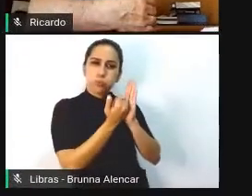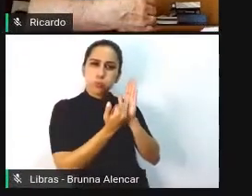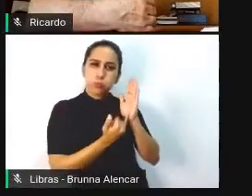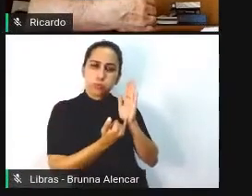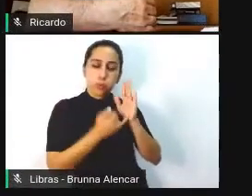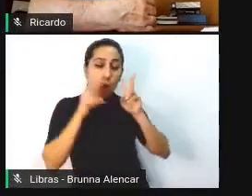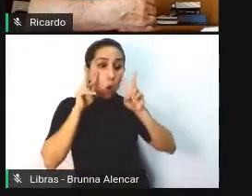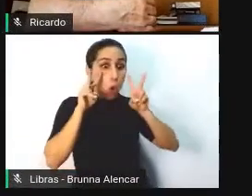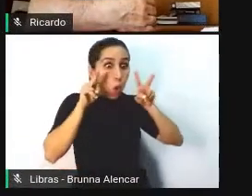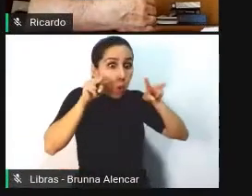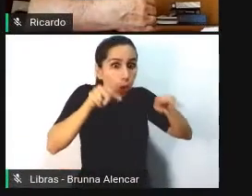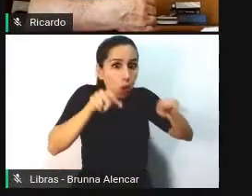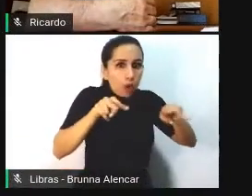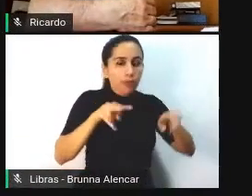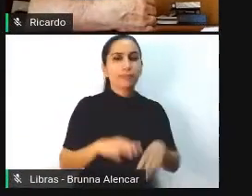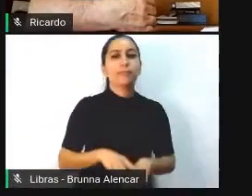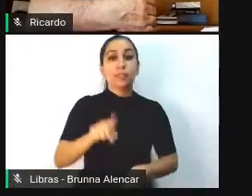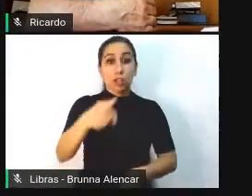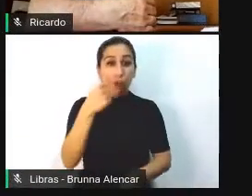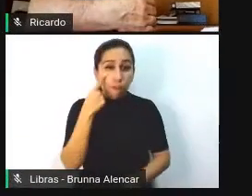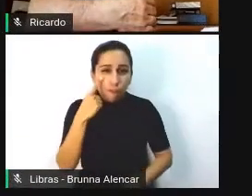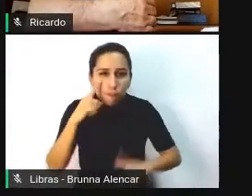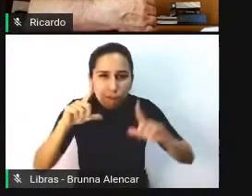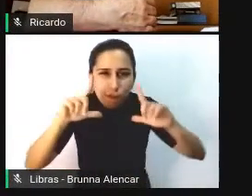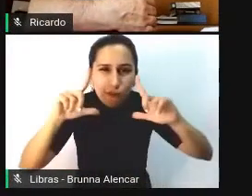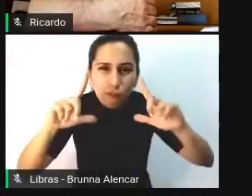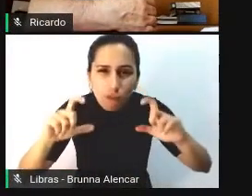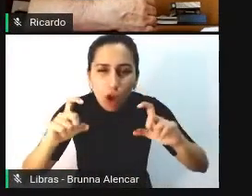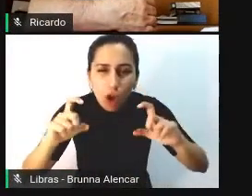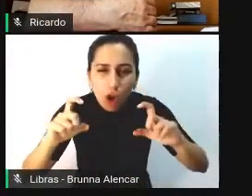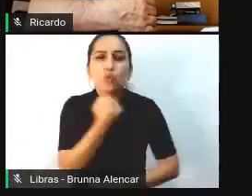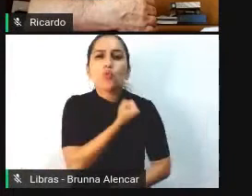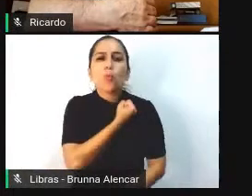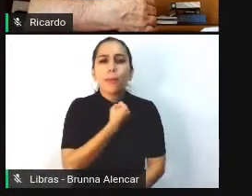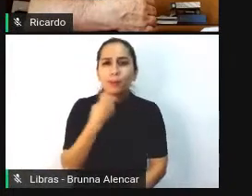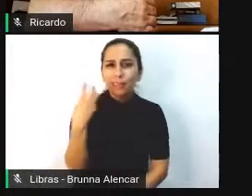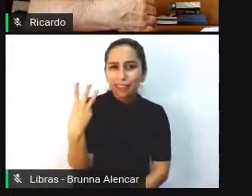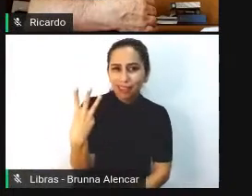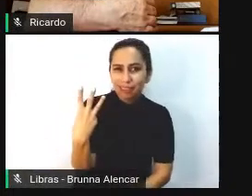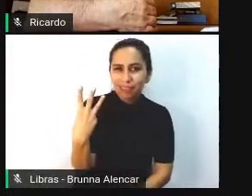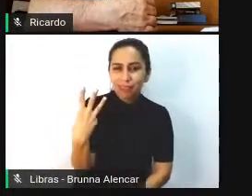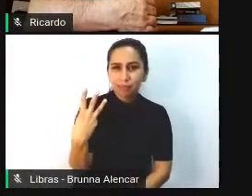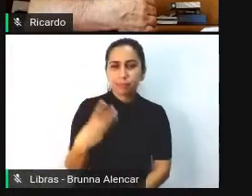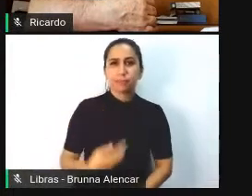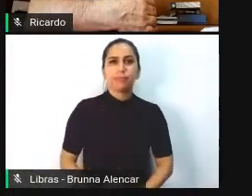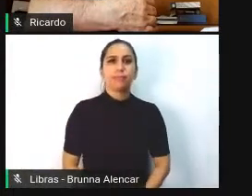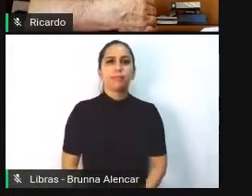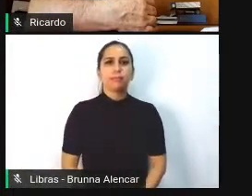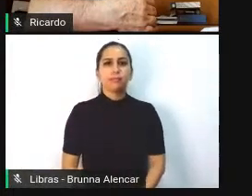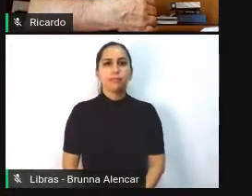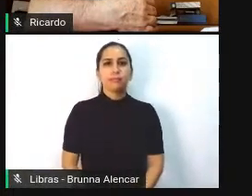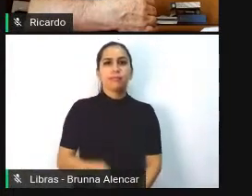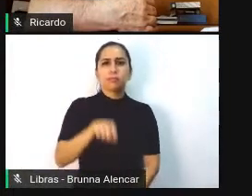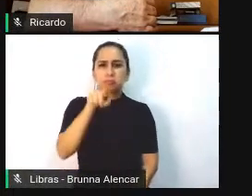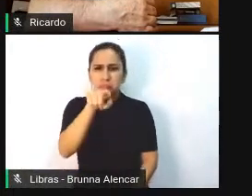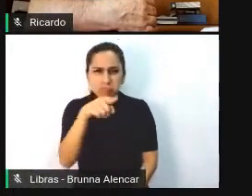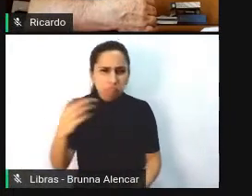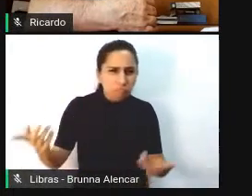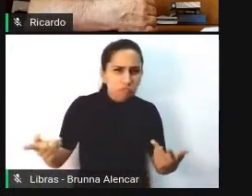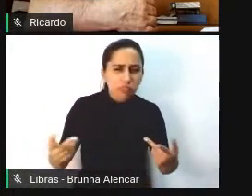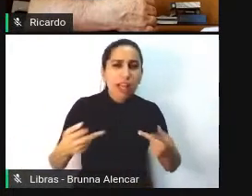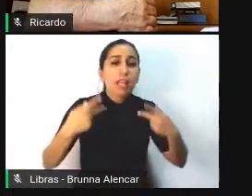por gentileza, a foto de número 3. Tá? Então, o que essa postura